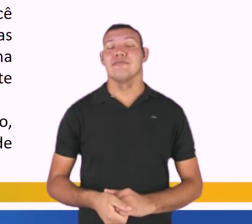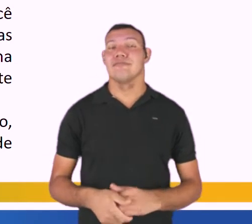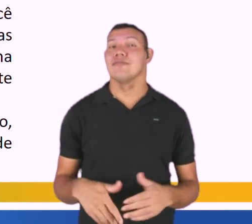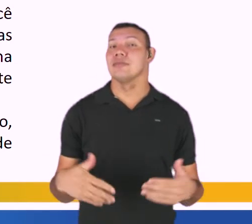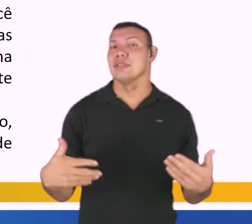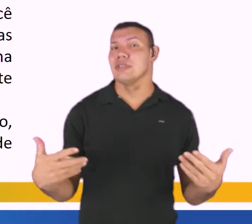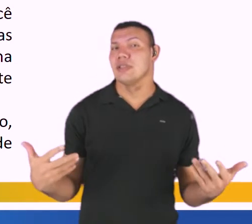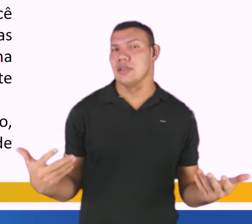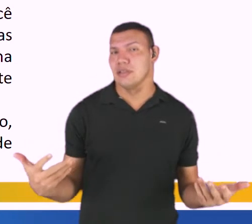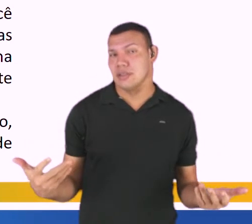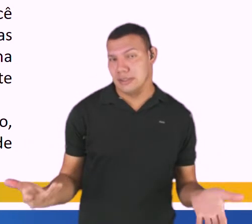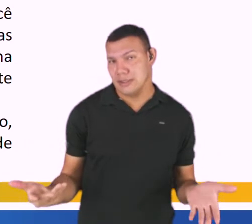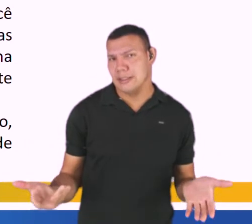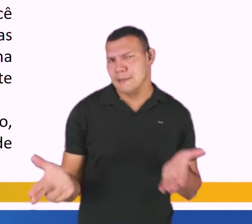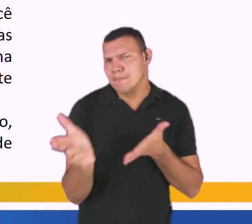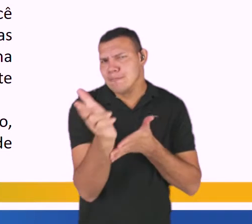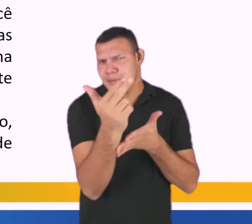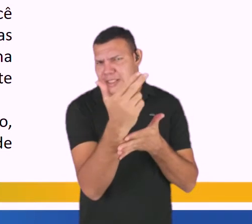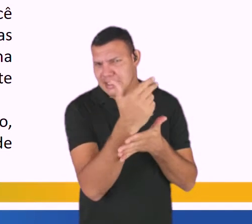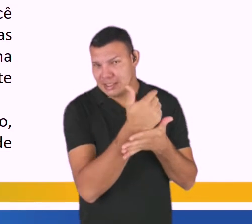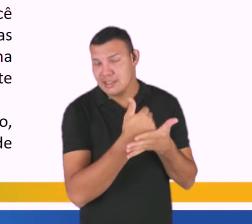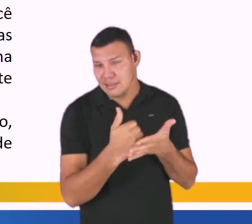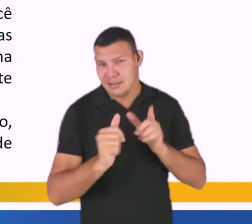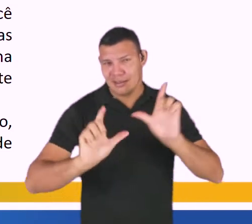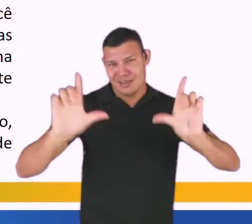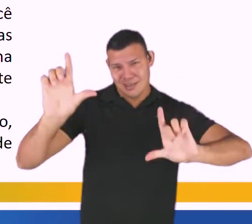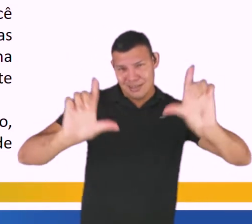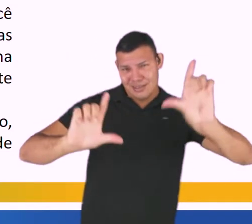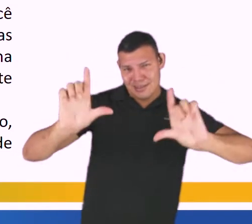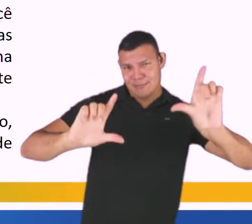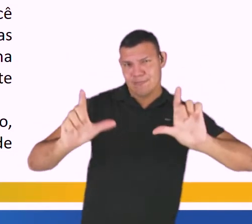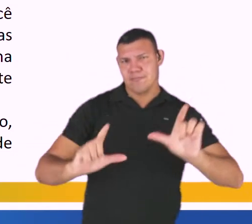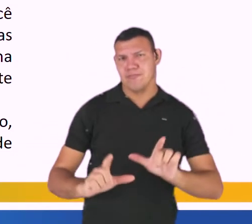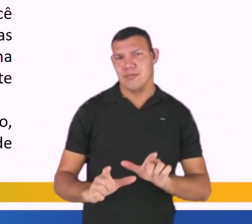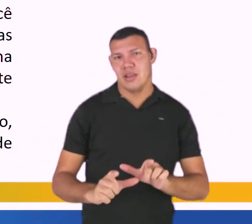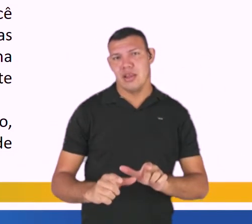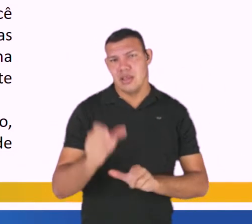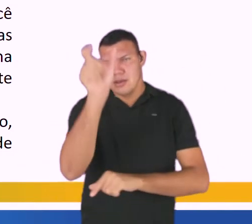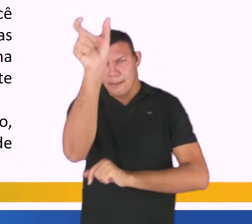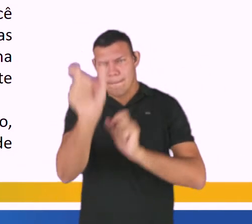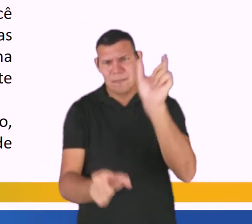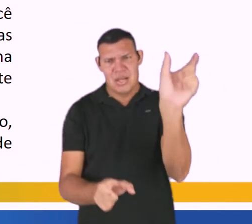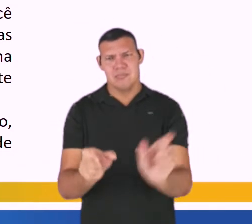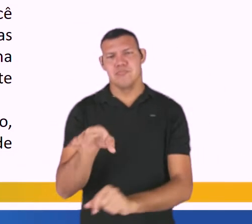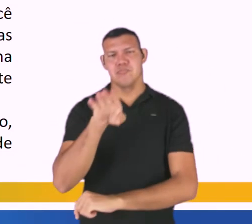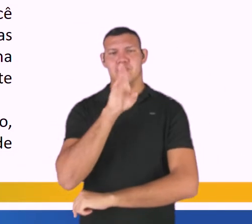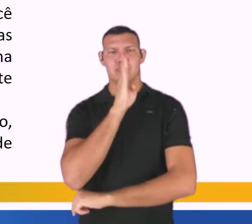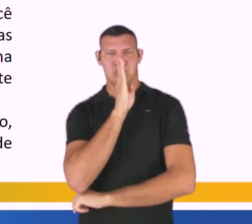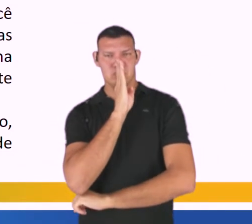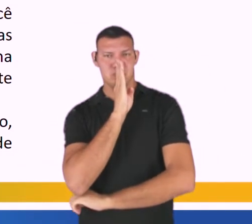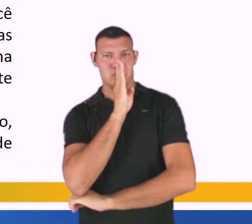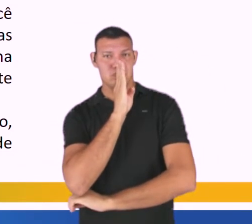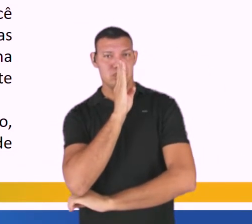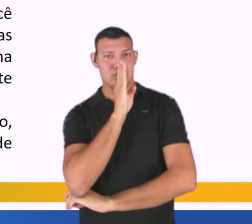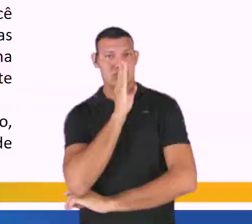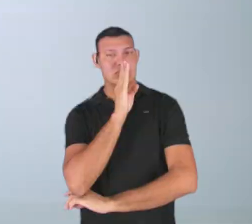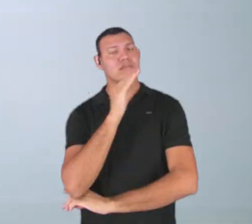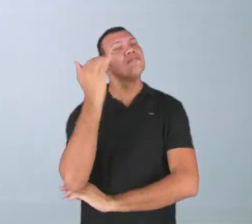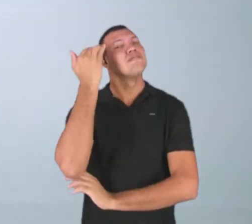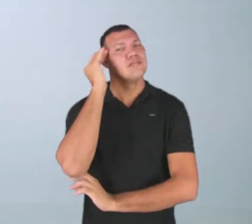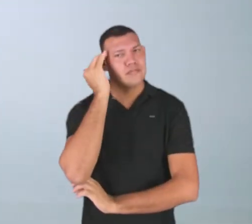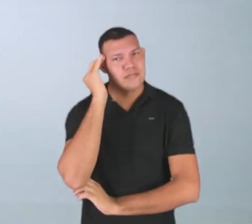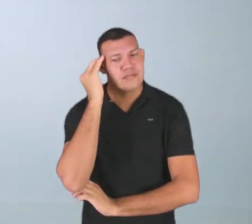mesmo nesses desenhos, esses personagens não falando, certamente você entende a cena que